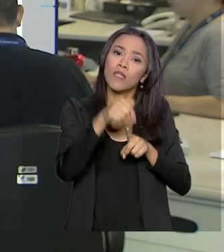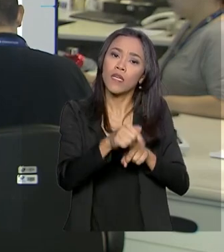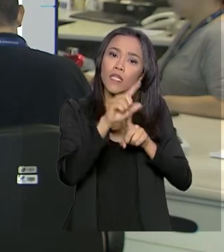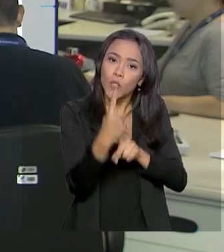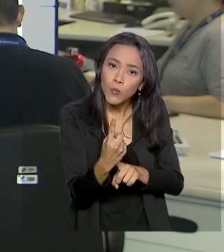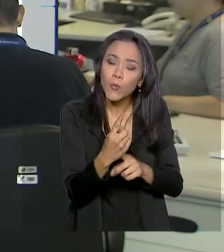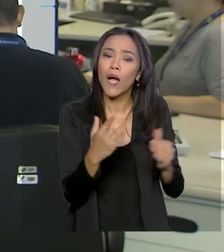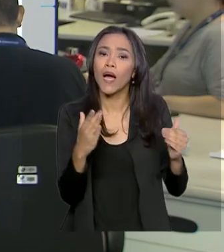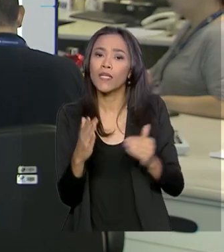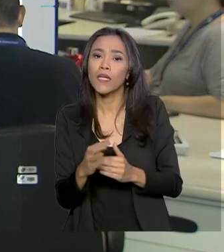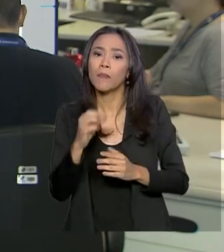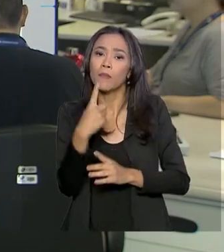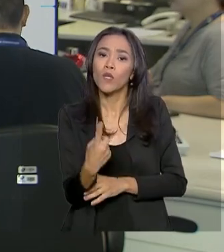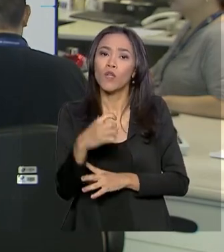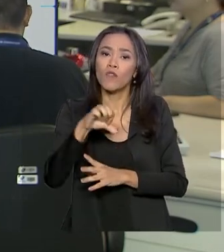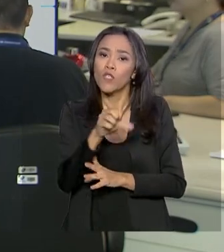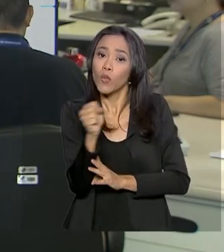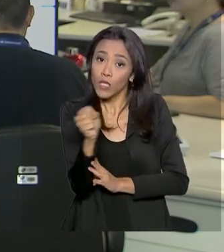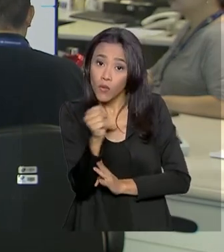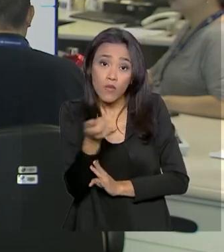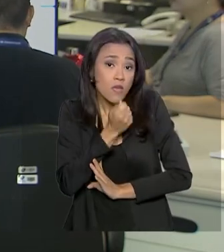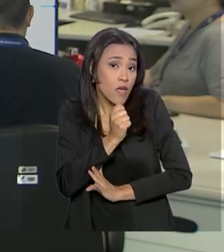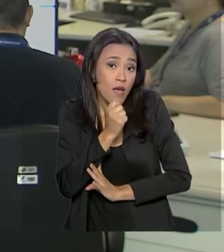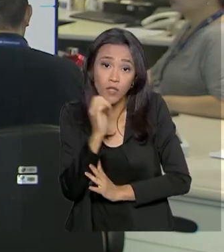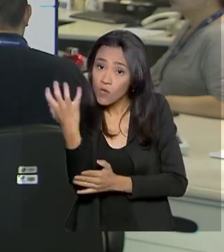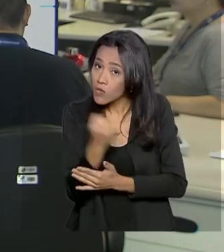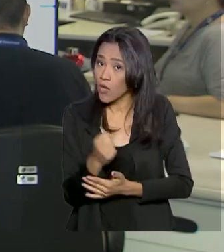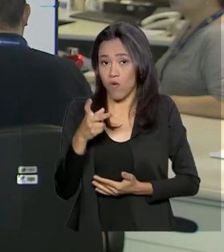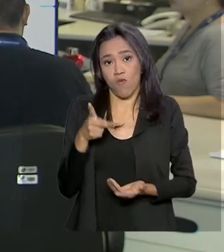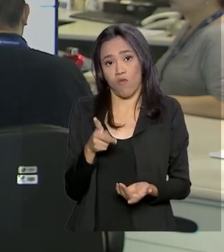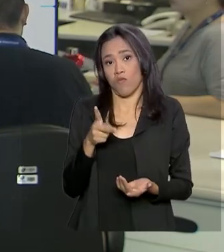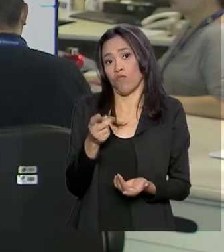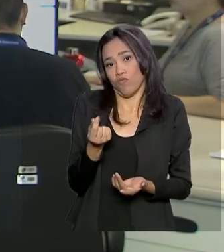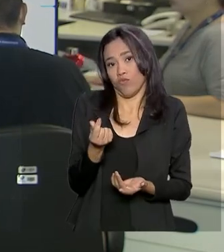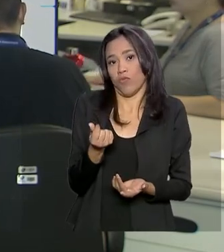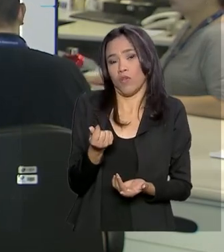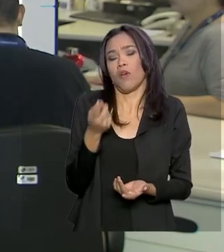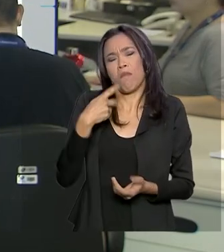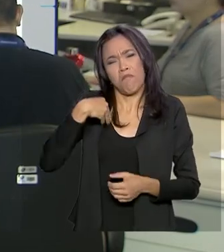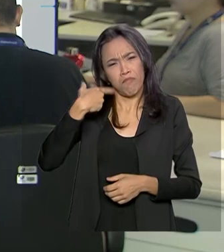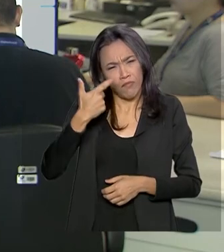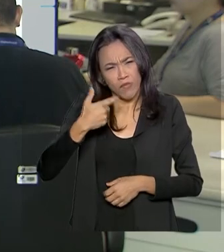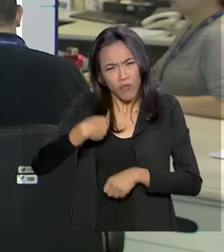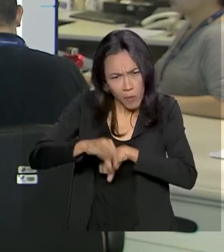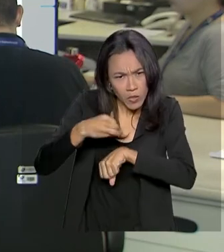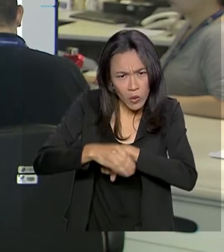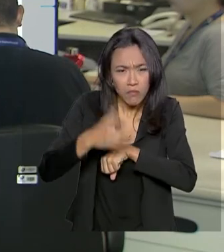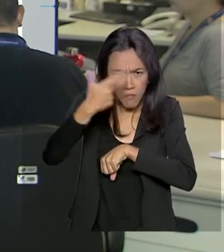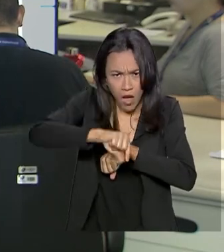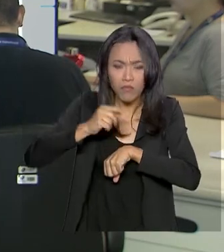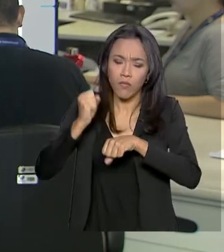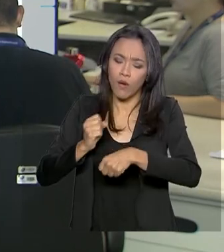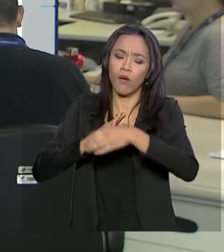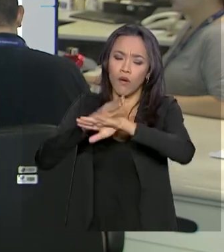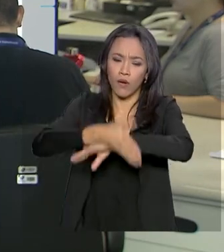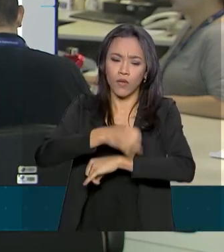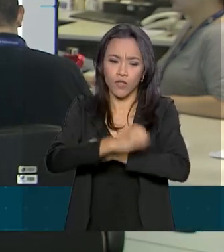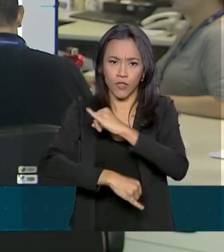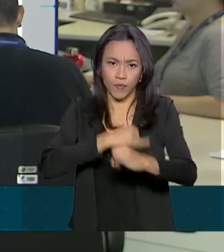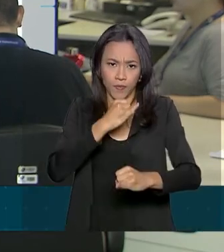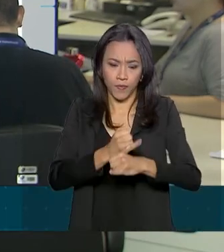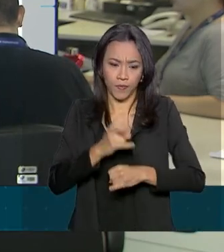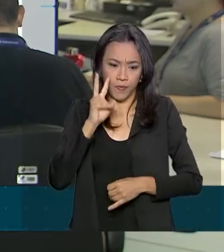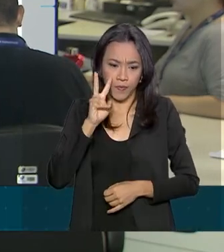e 1988 e ainda não fez o saque. Mais informações sobre esse saque do PIS estão no site da Caixa, no